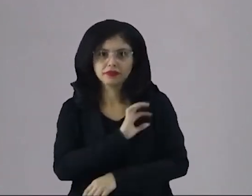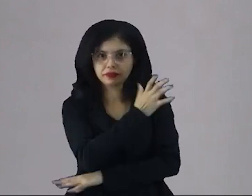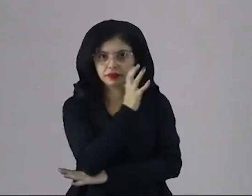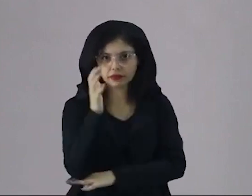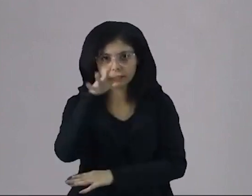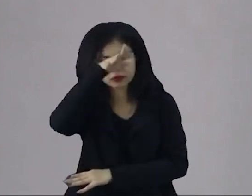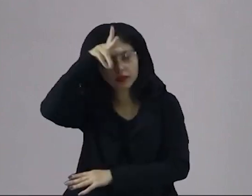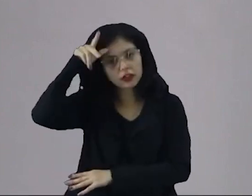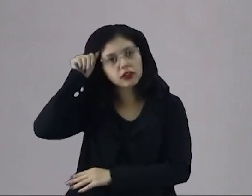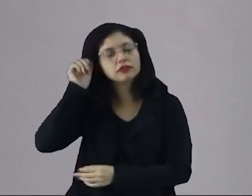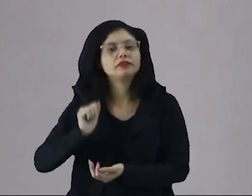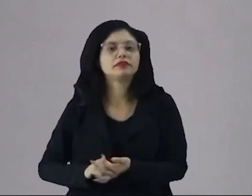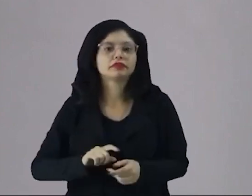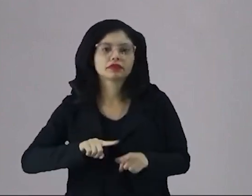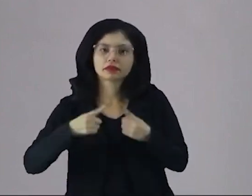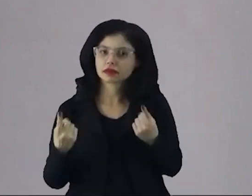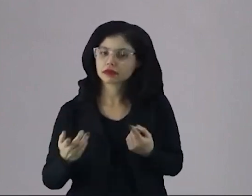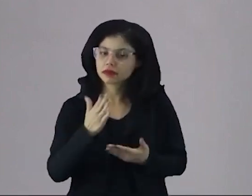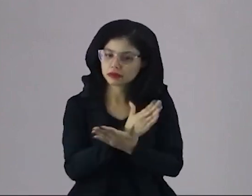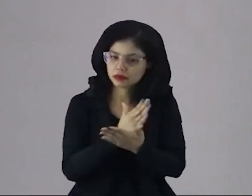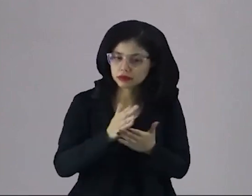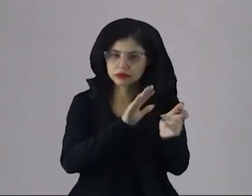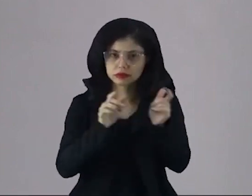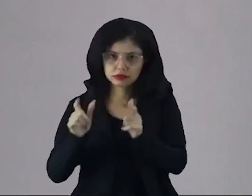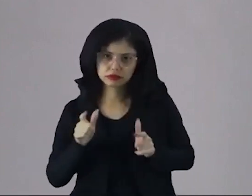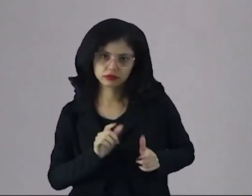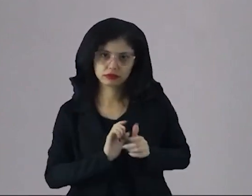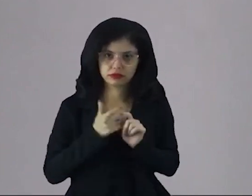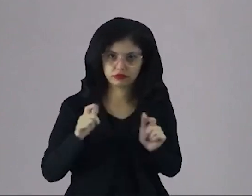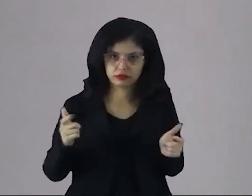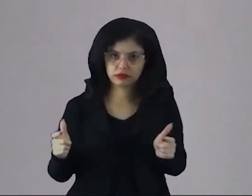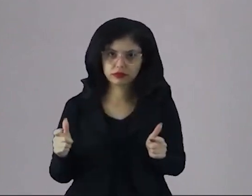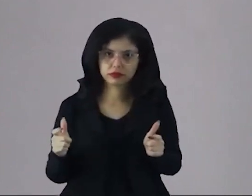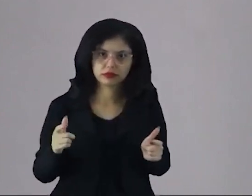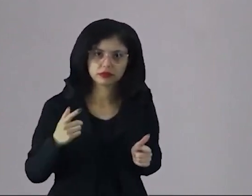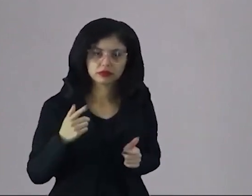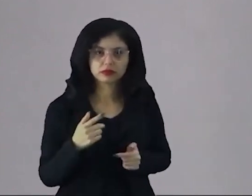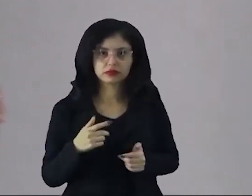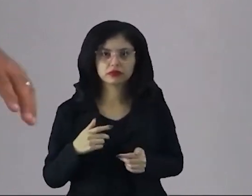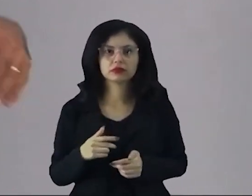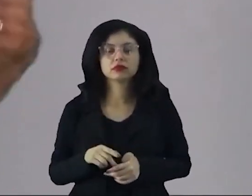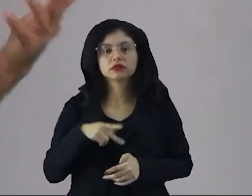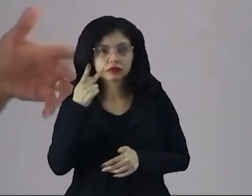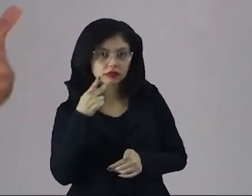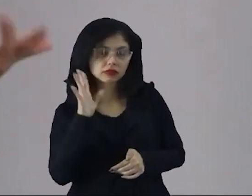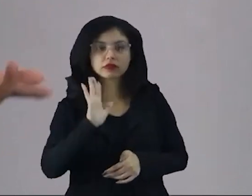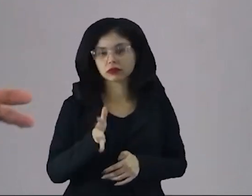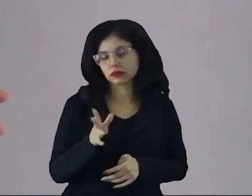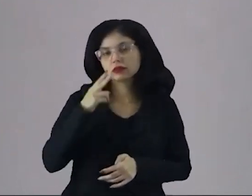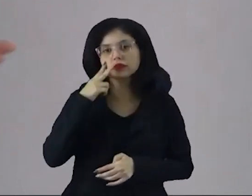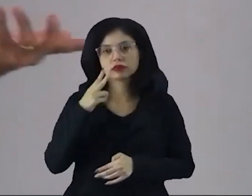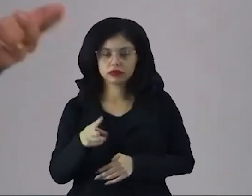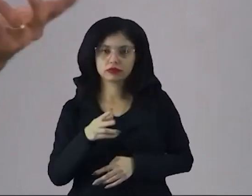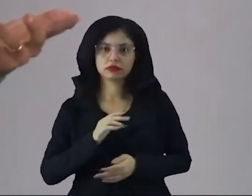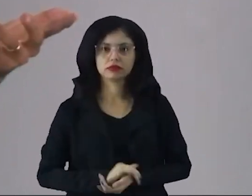floresta amazônica. Mas em alguns lugares da Amazônia você vê ele com maior predominância. Digo isso por ter visto